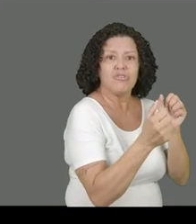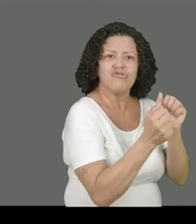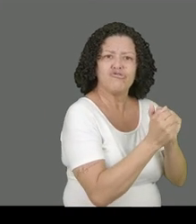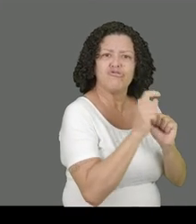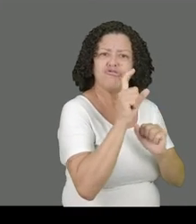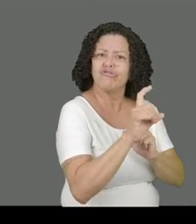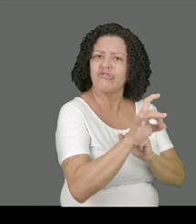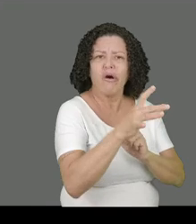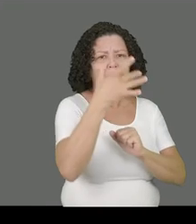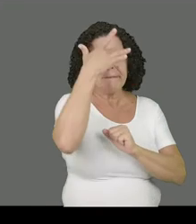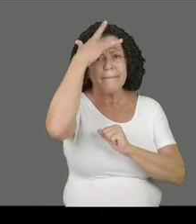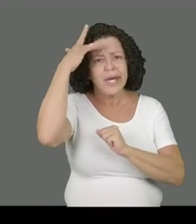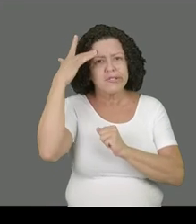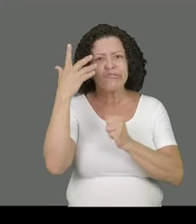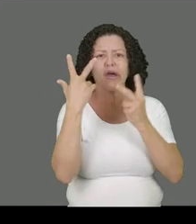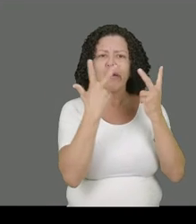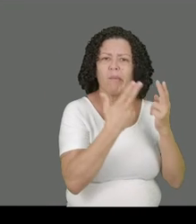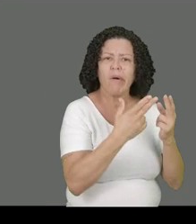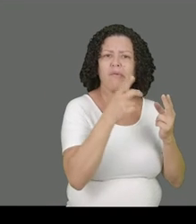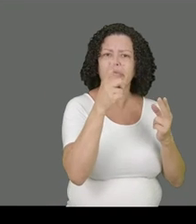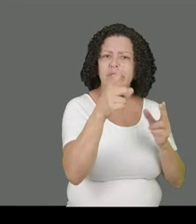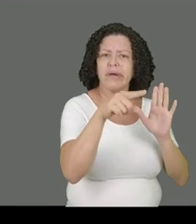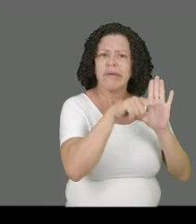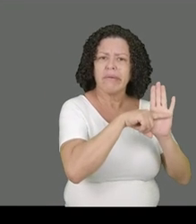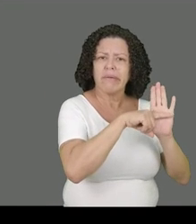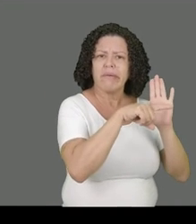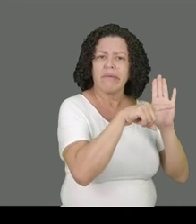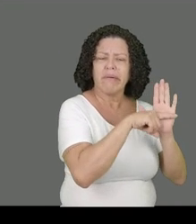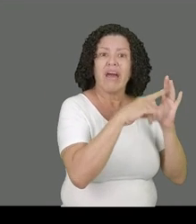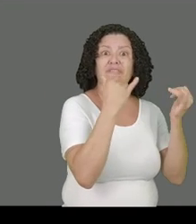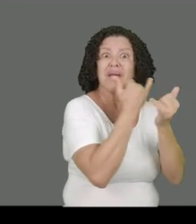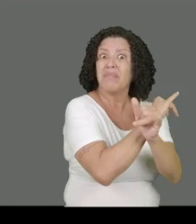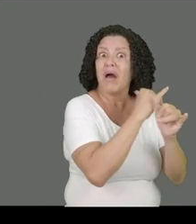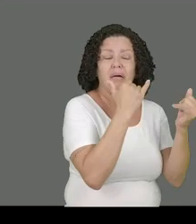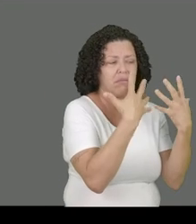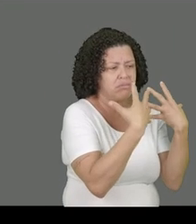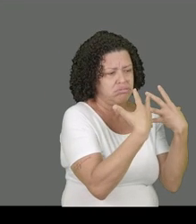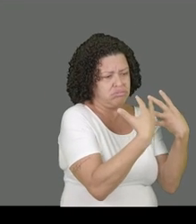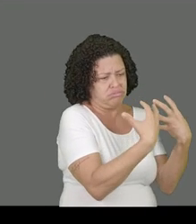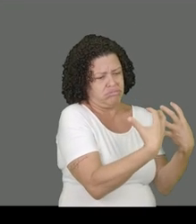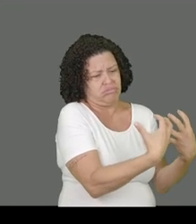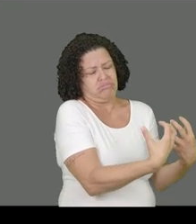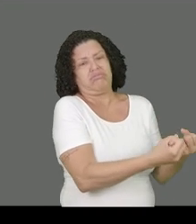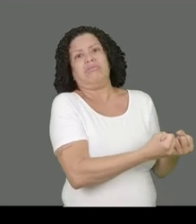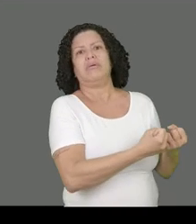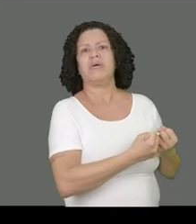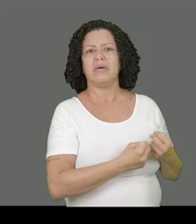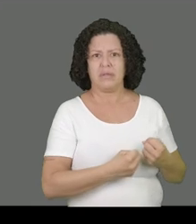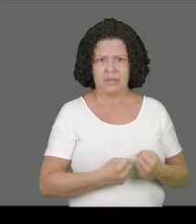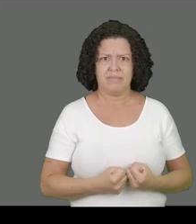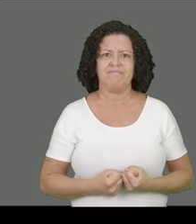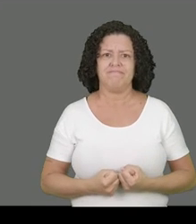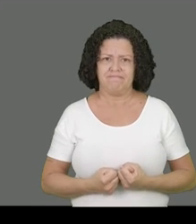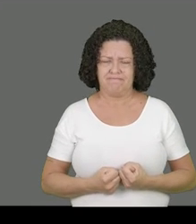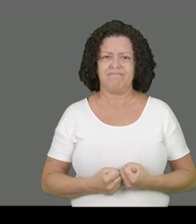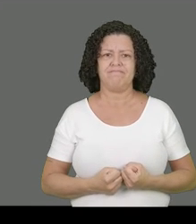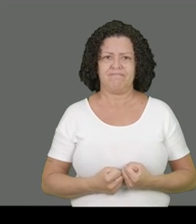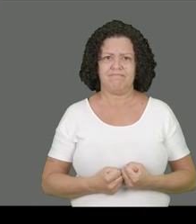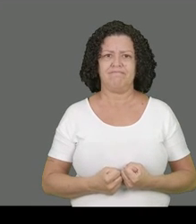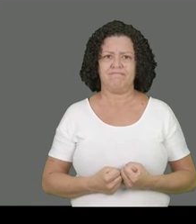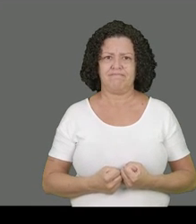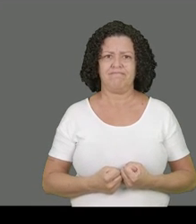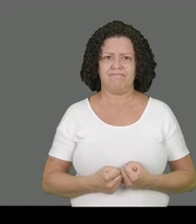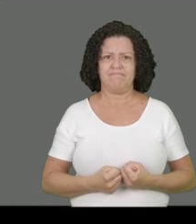atrelando a outras pessoas que estão pensando da mesma maneira. E isso vibratoriamente vai pesando.